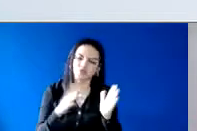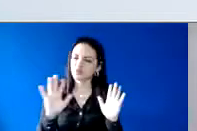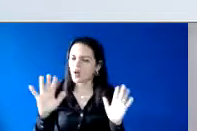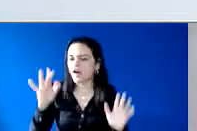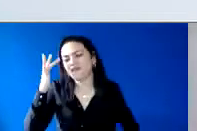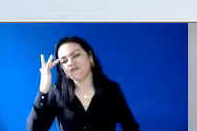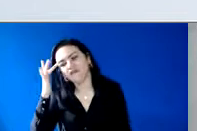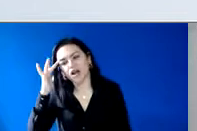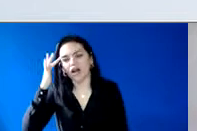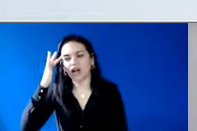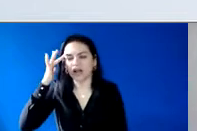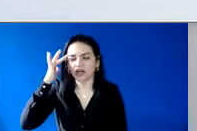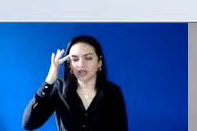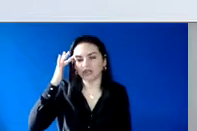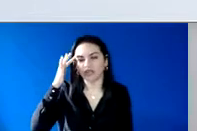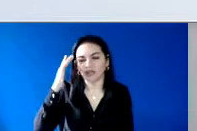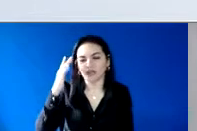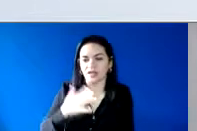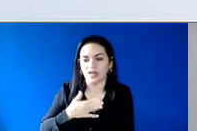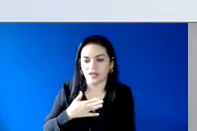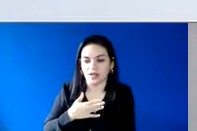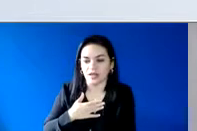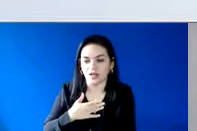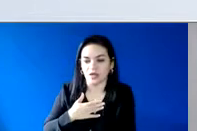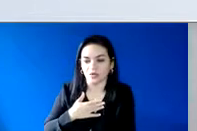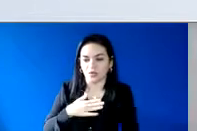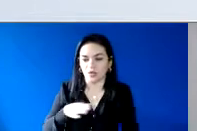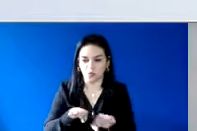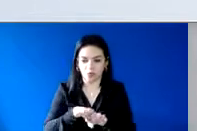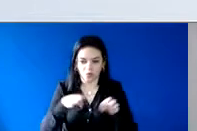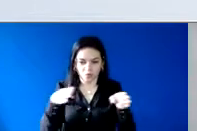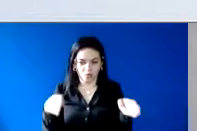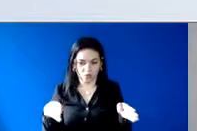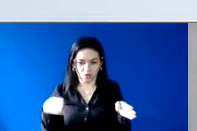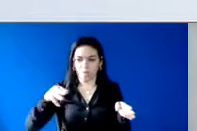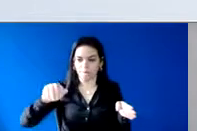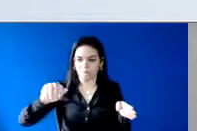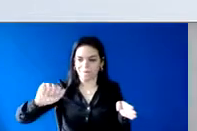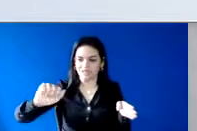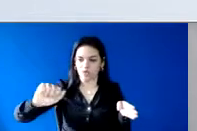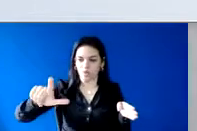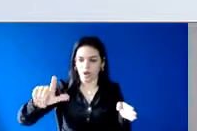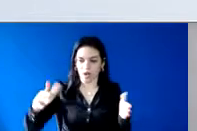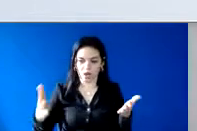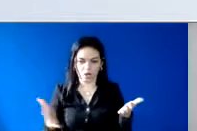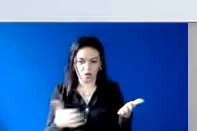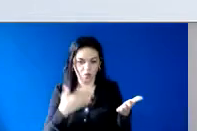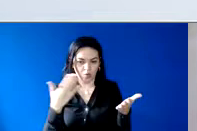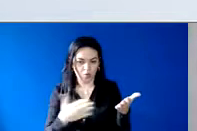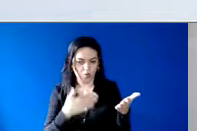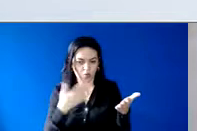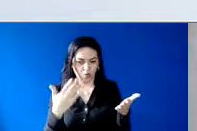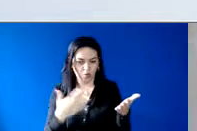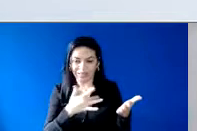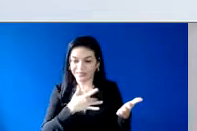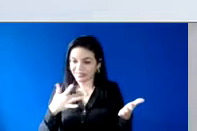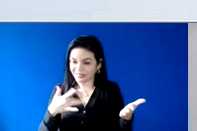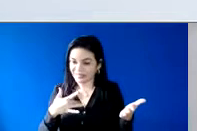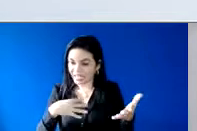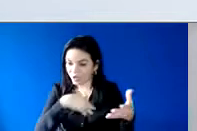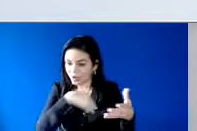achando, por coincidência eu estou com o manual aqui na minha mesa, porque tem que ter mesmo, está aqui o manual. Não adianta você achar que a saúde está no manual desse. Não está.